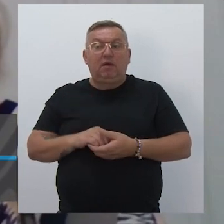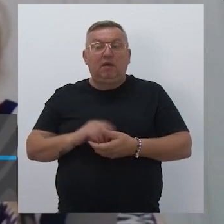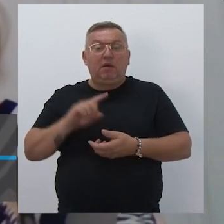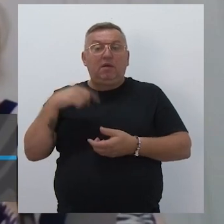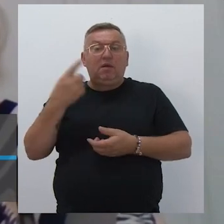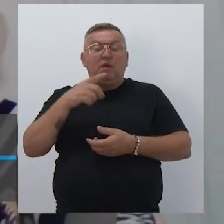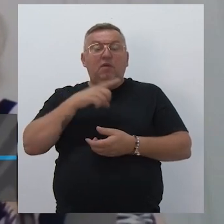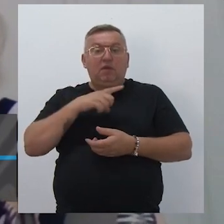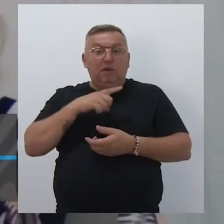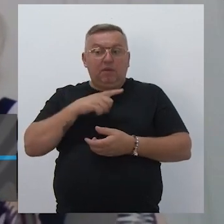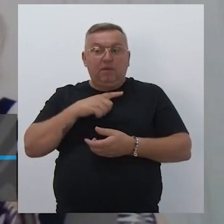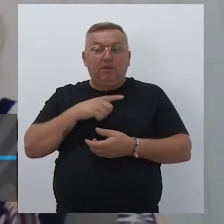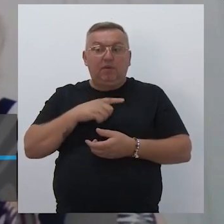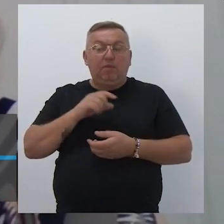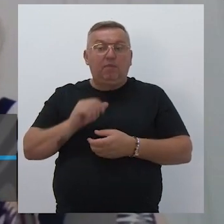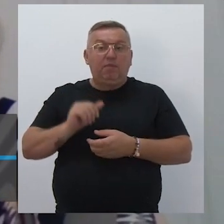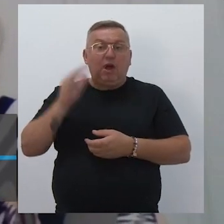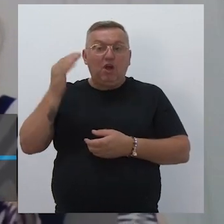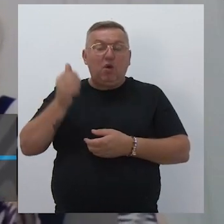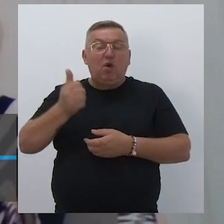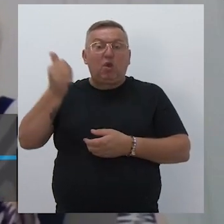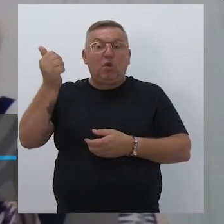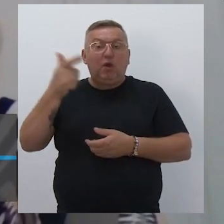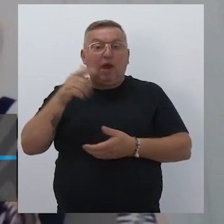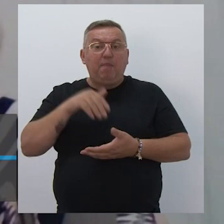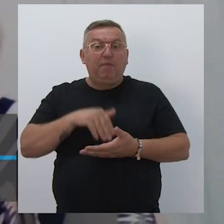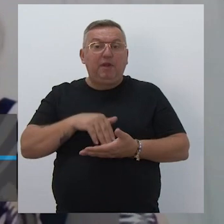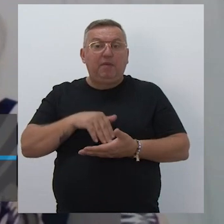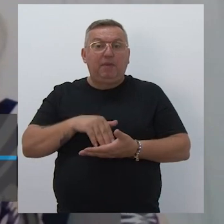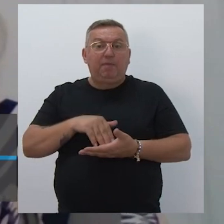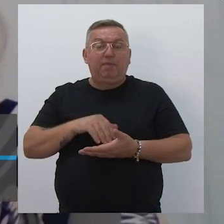estamos com uma carga maior que a